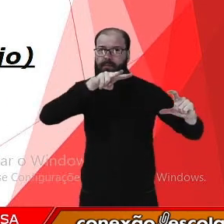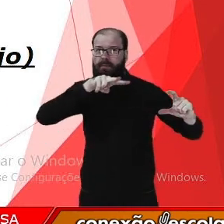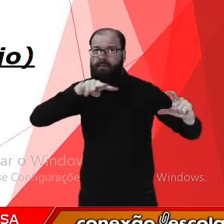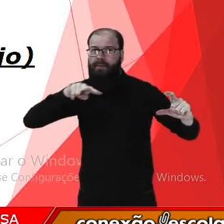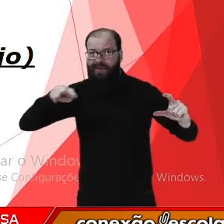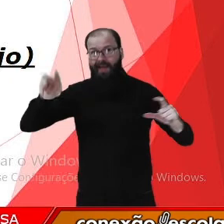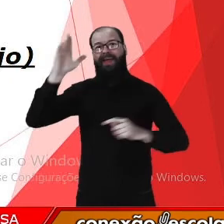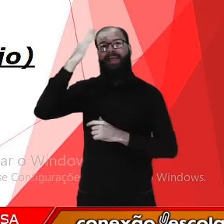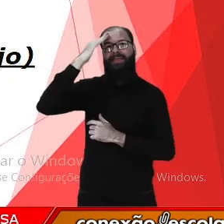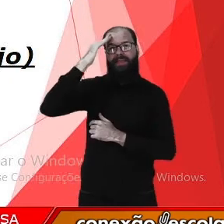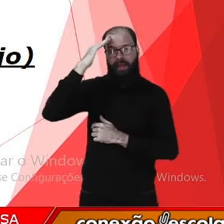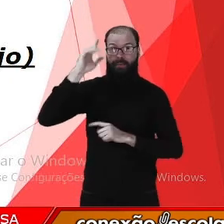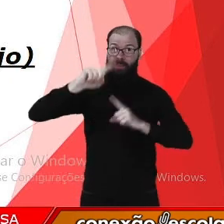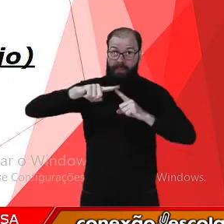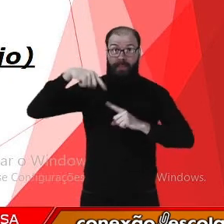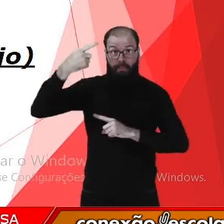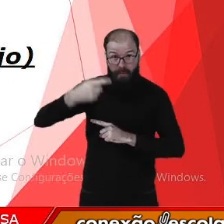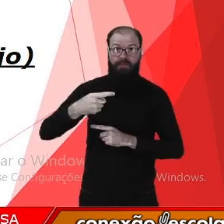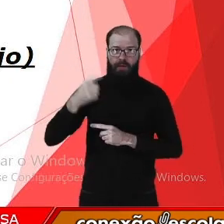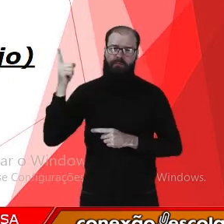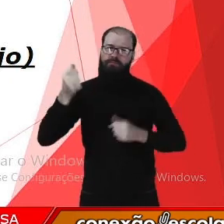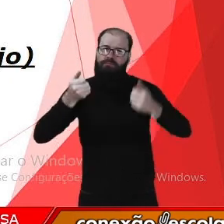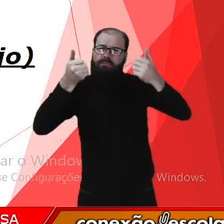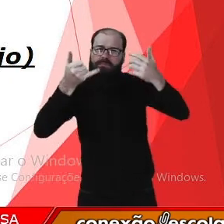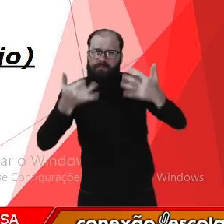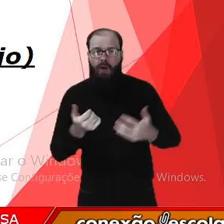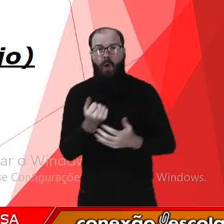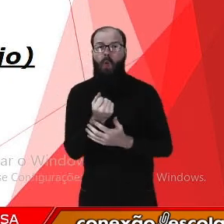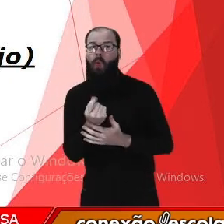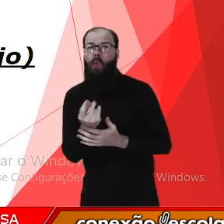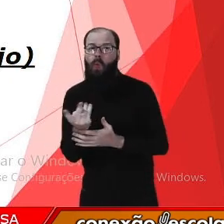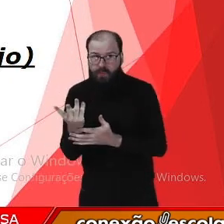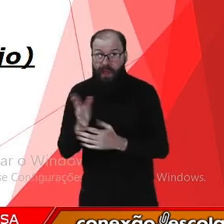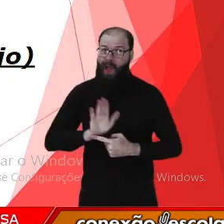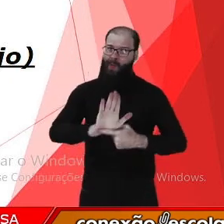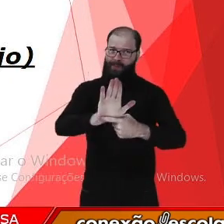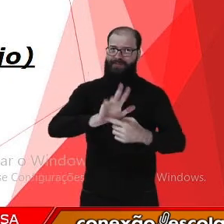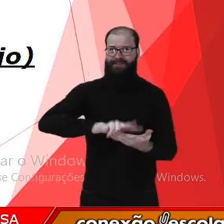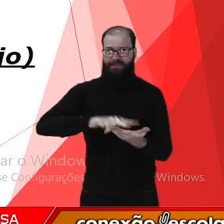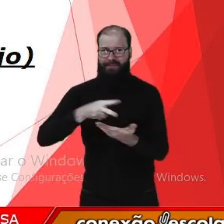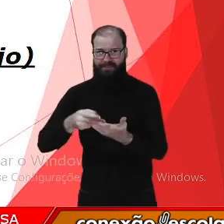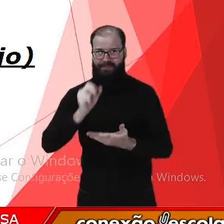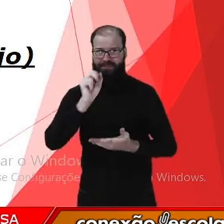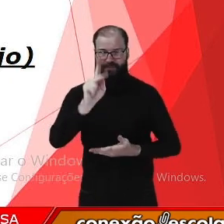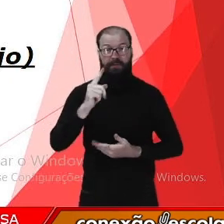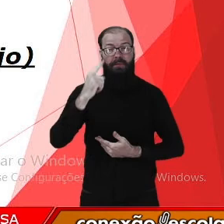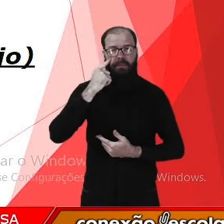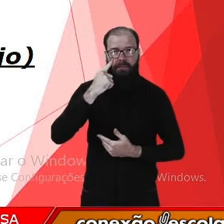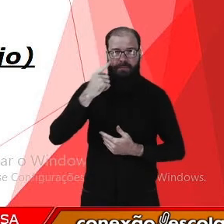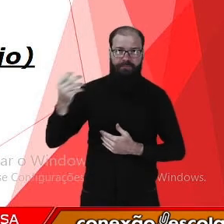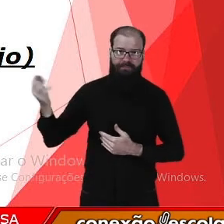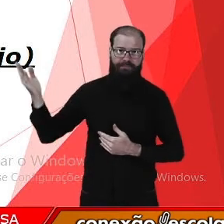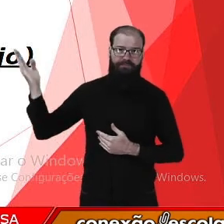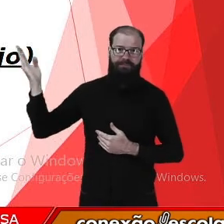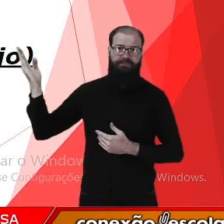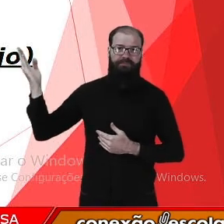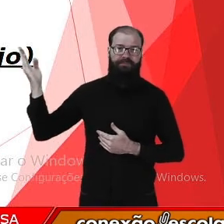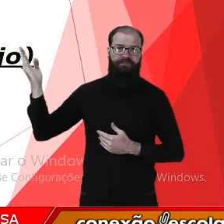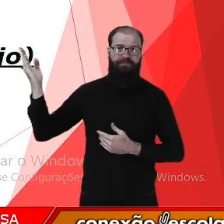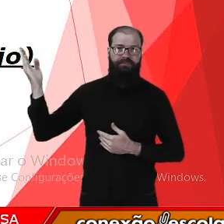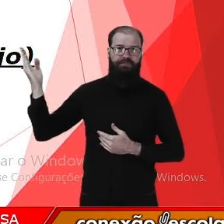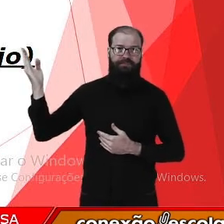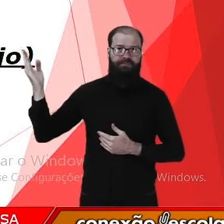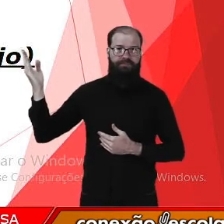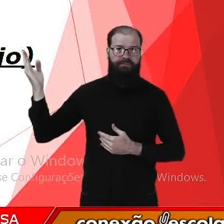seguida eu vou explicar alguns tópicos para te ajudar a traduzir, certo? Vamos lá? Everyone can do